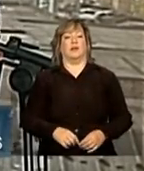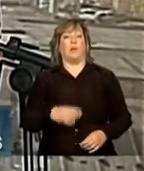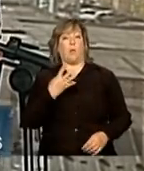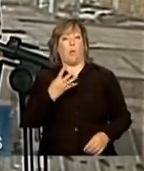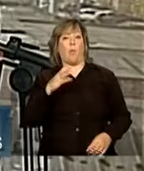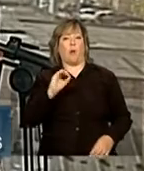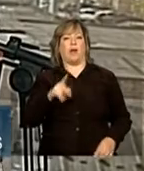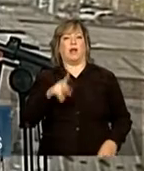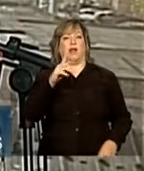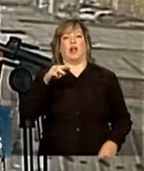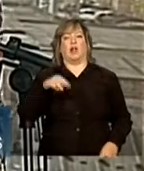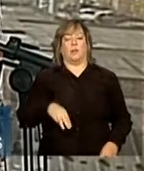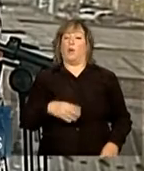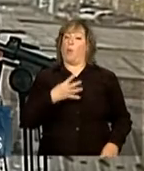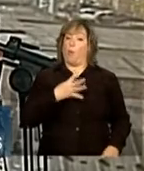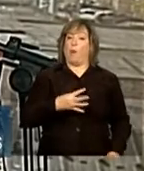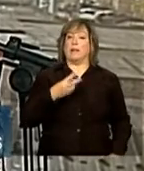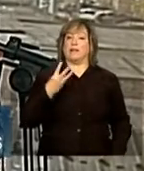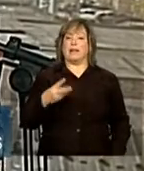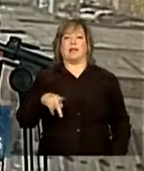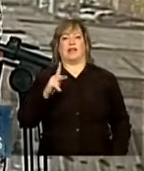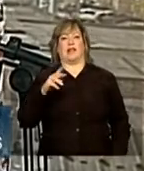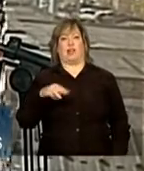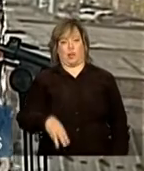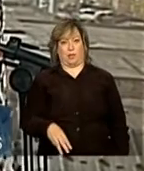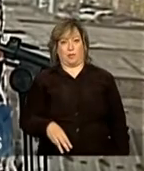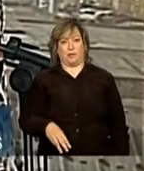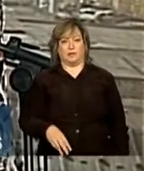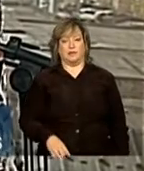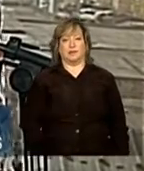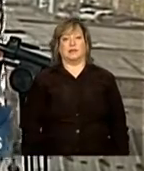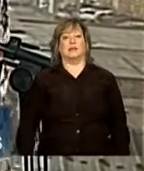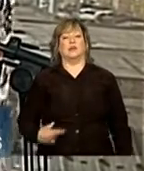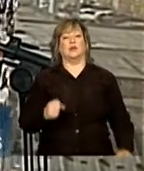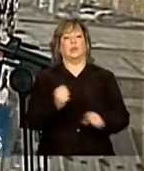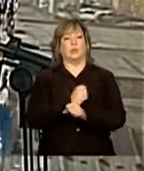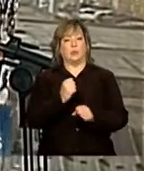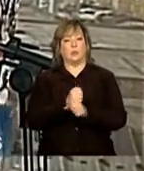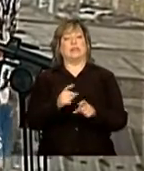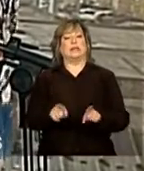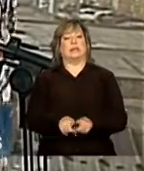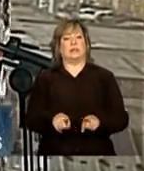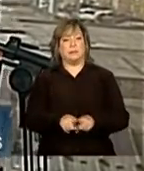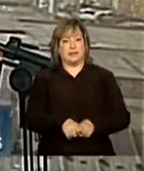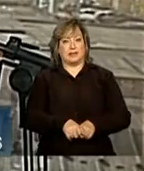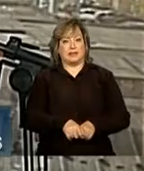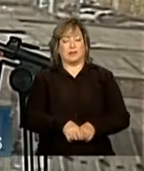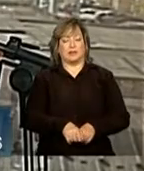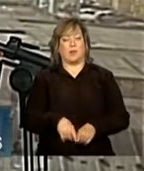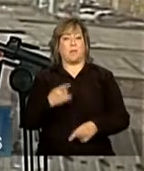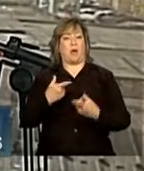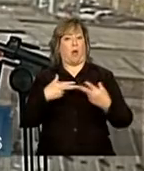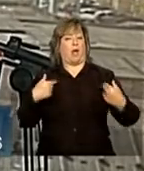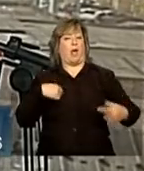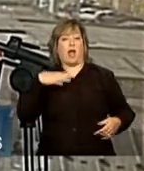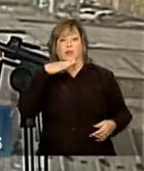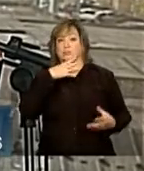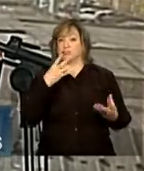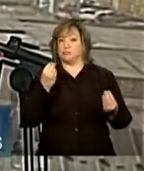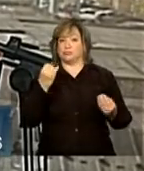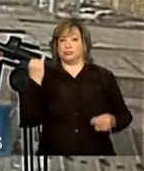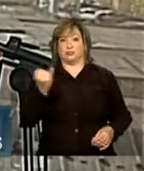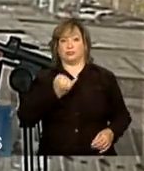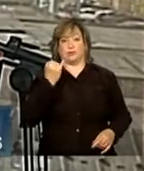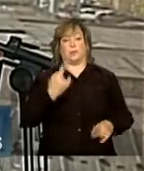40 quilômetros, 43 quilômetros. Foram construídos também, uma coisa que eu achei muito importante,